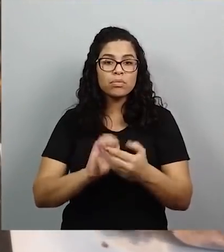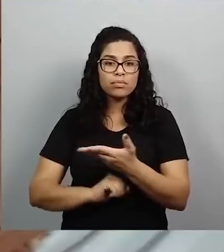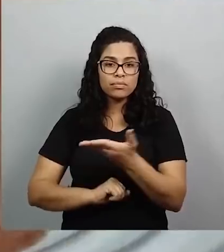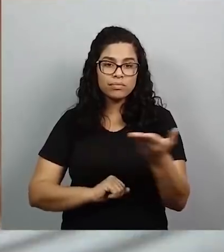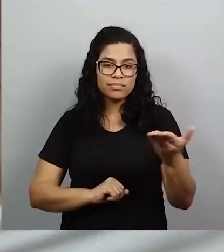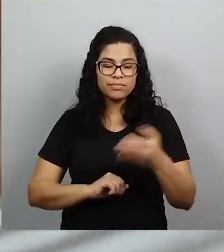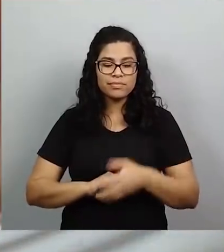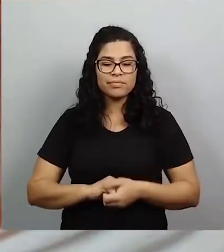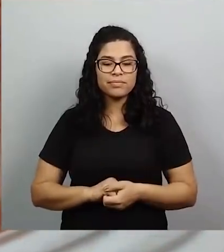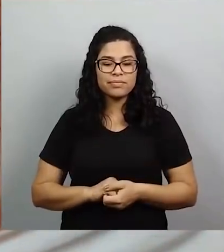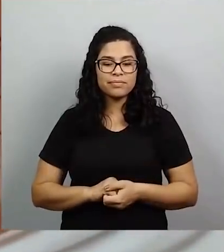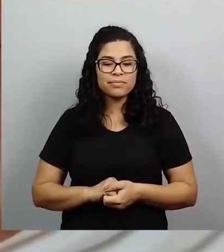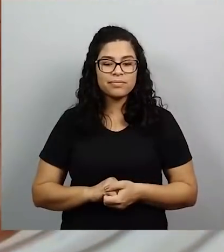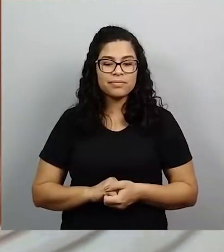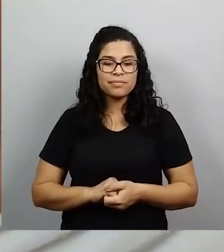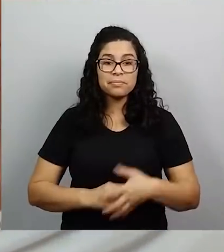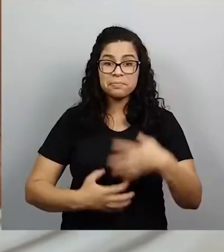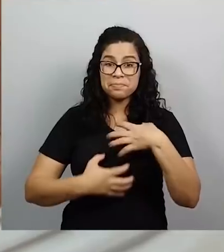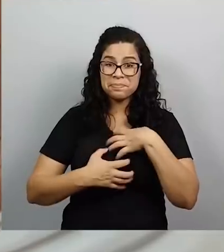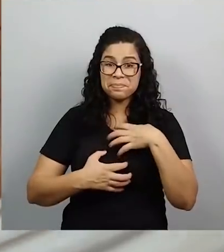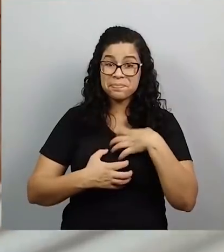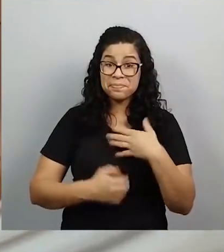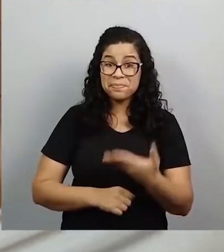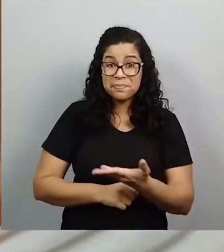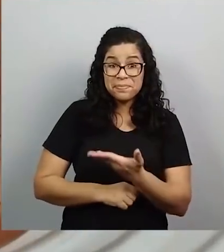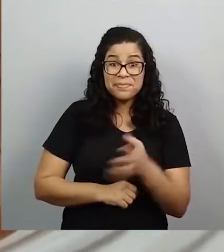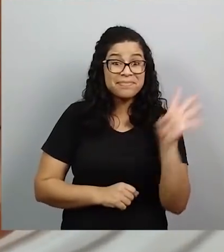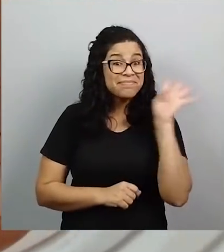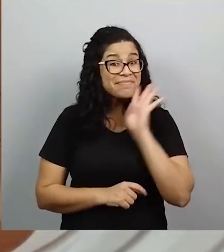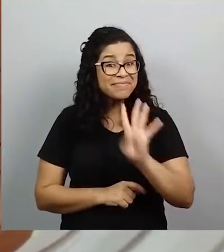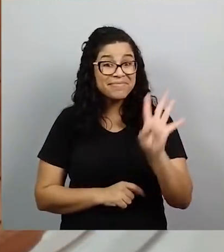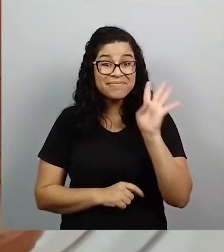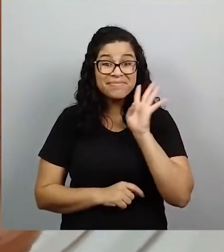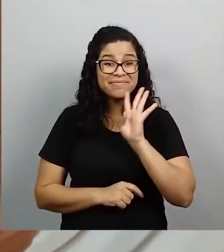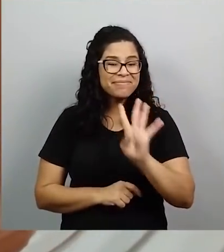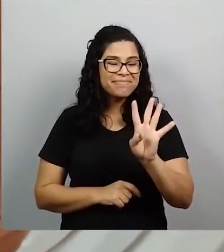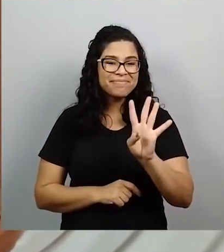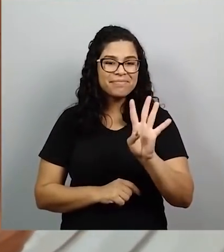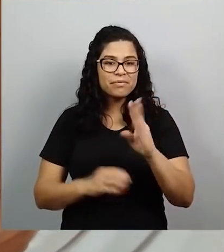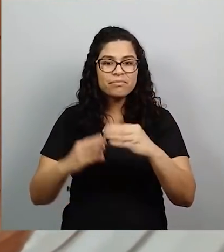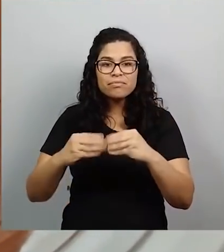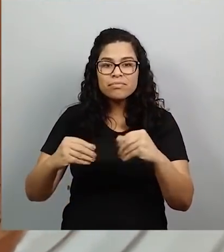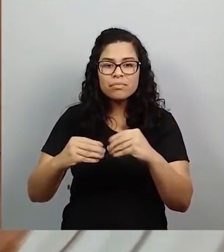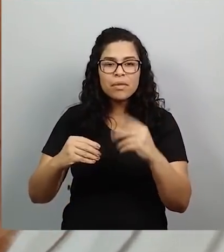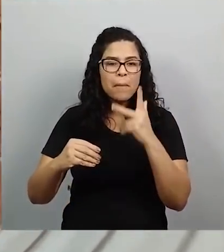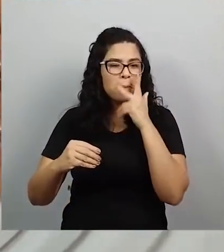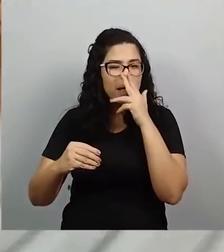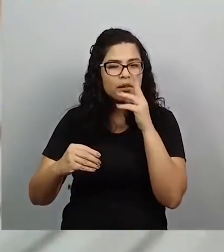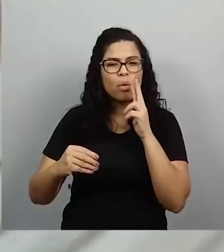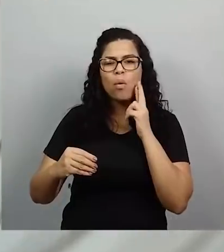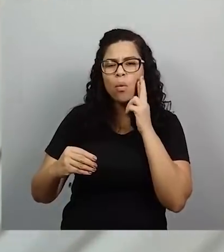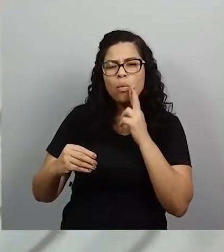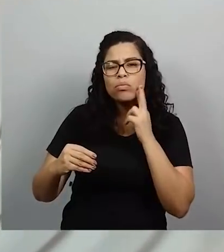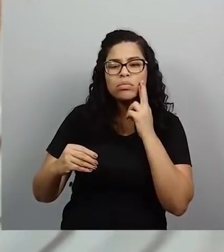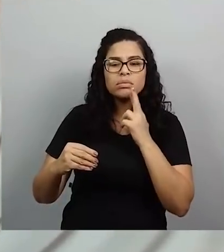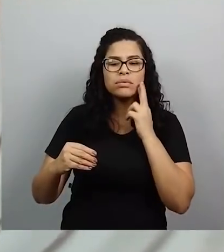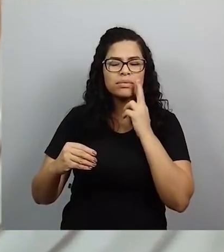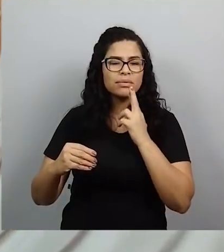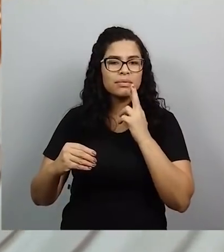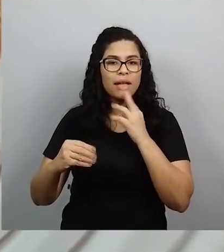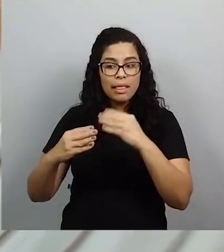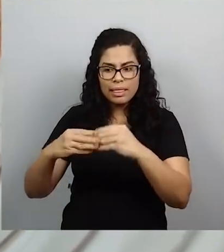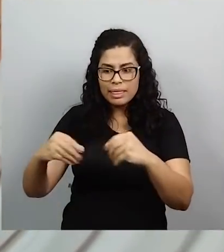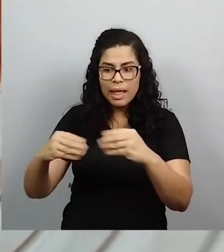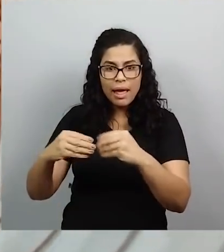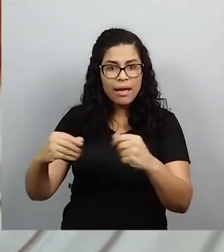fica. Fica assim. Olha que legal essa terra. Ela é meio rosa. Quem diria